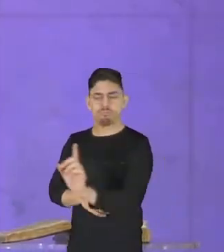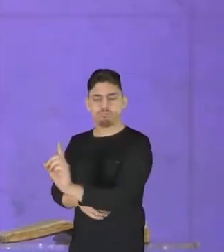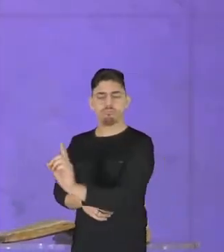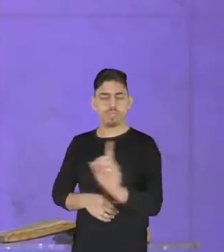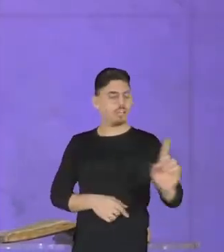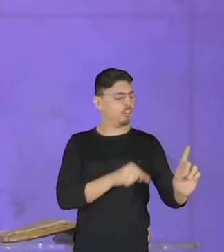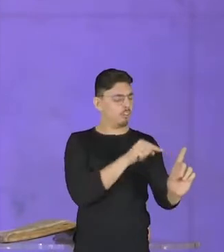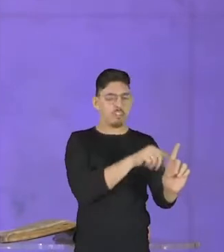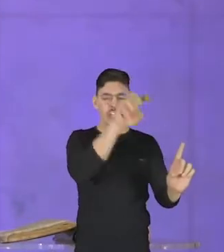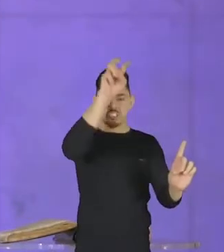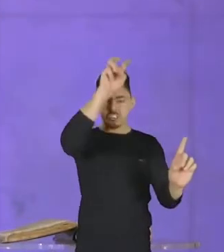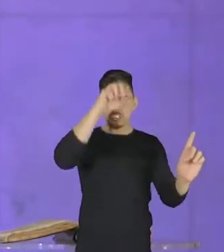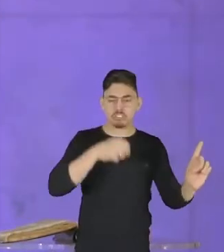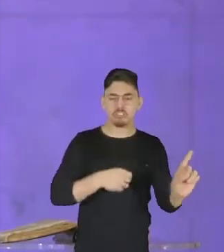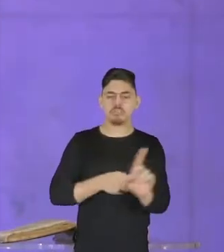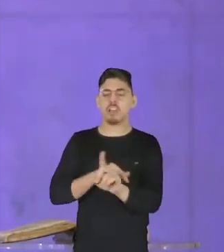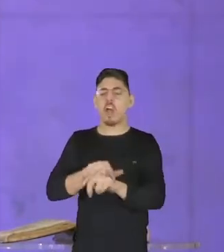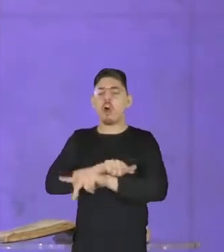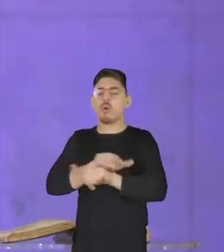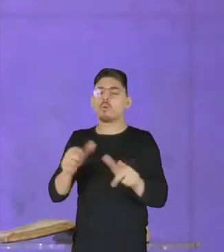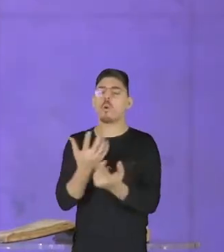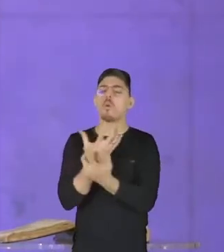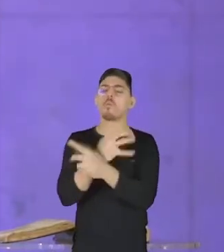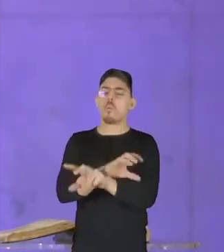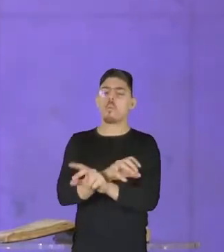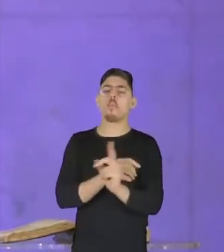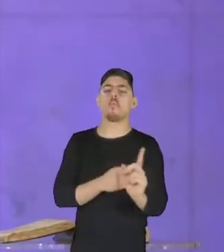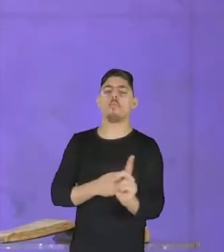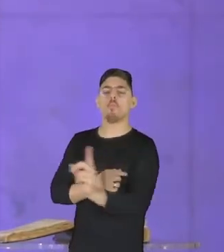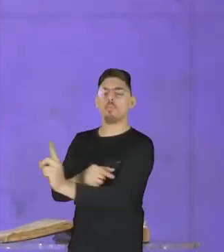que deserto, que o deserto ele é